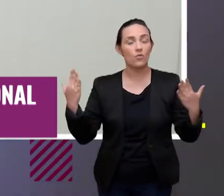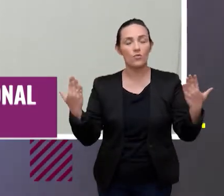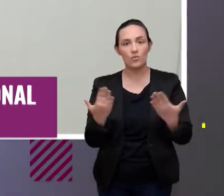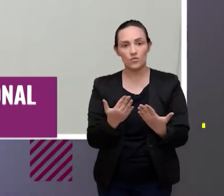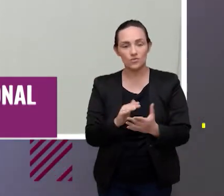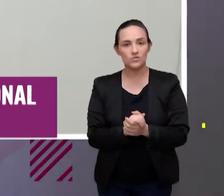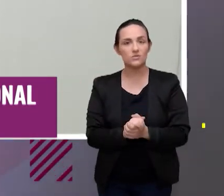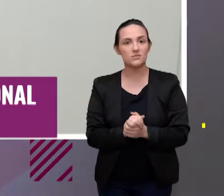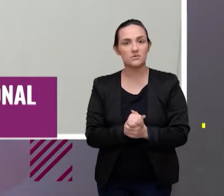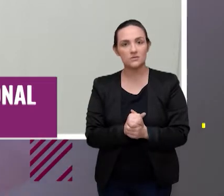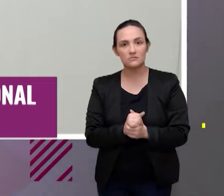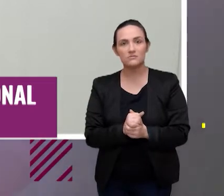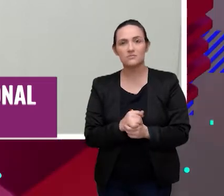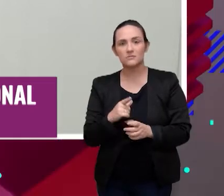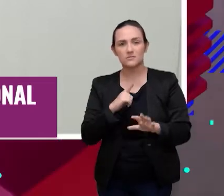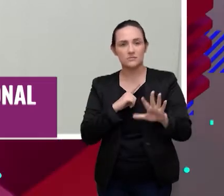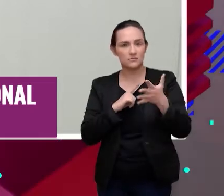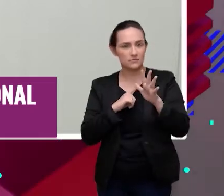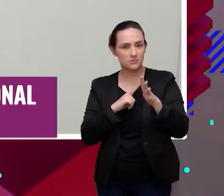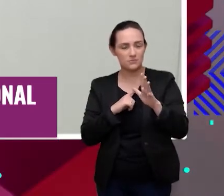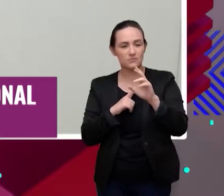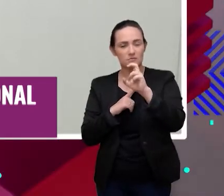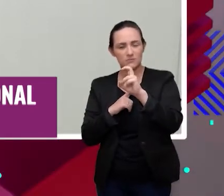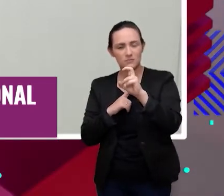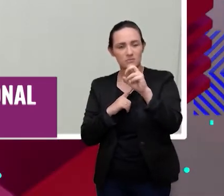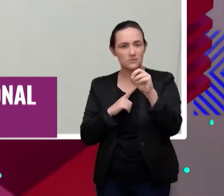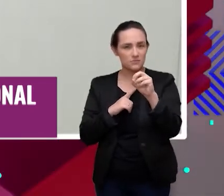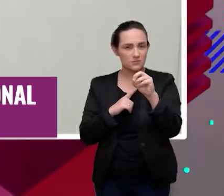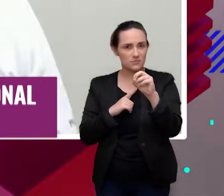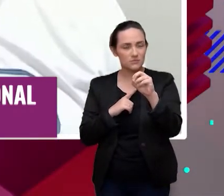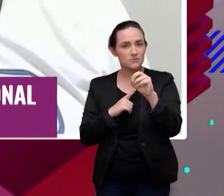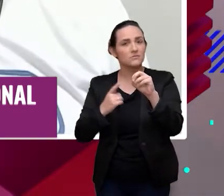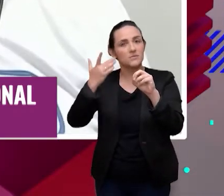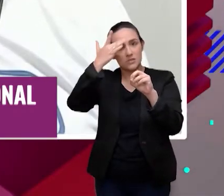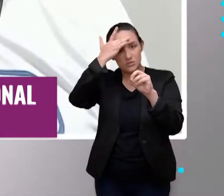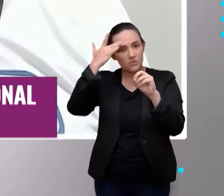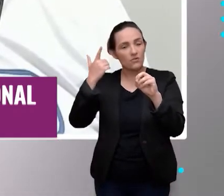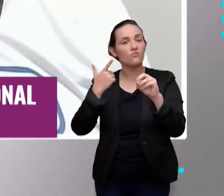de 50 candidatos a voluntariado.